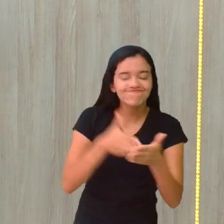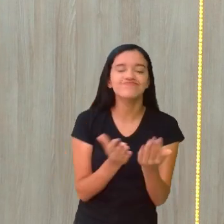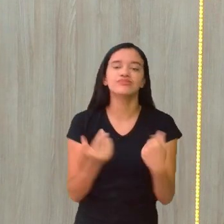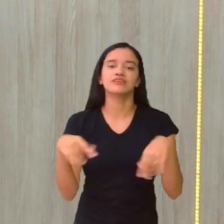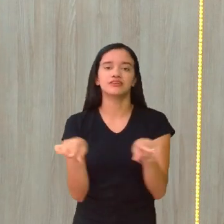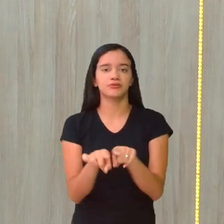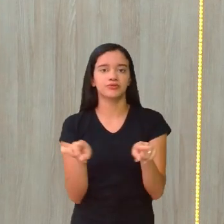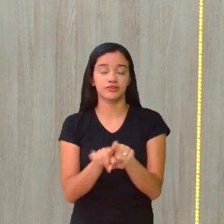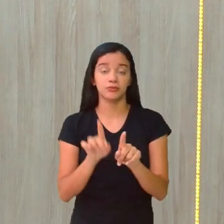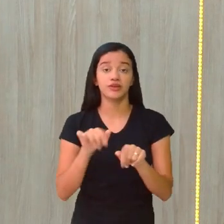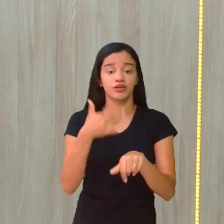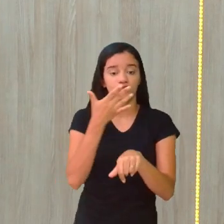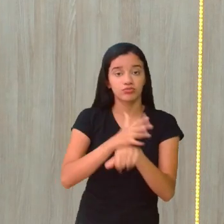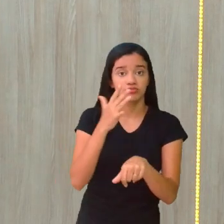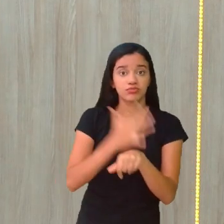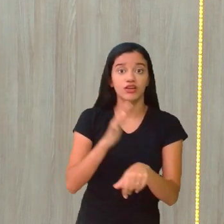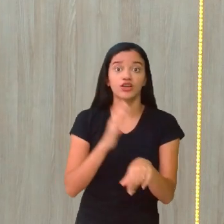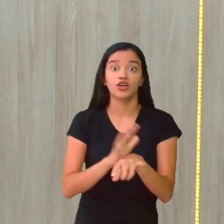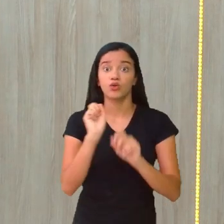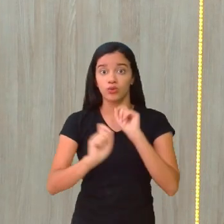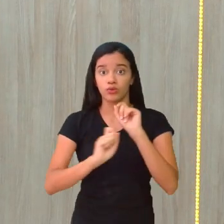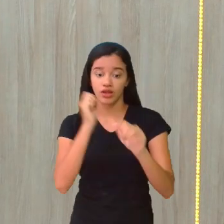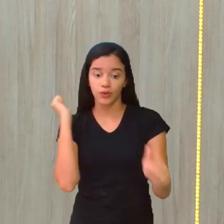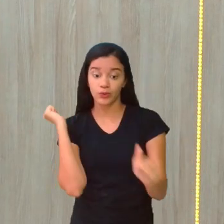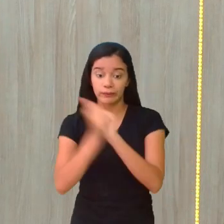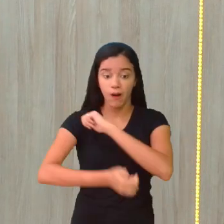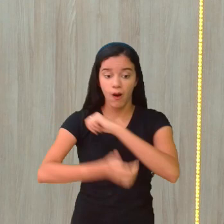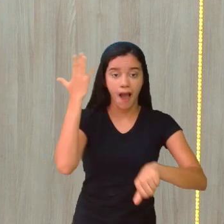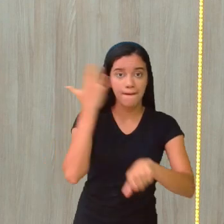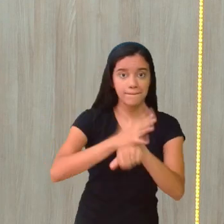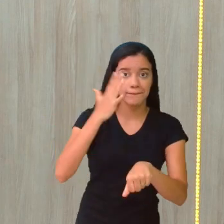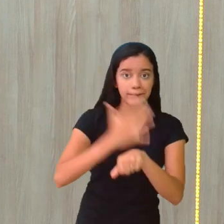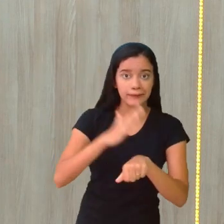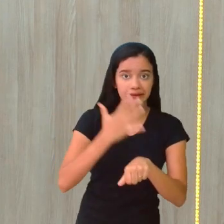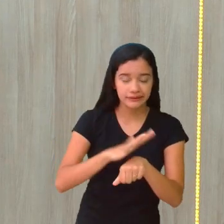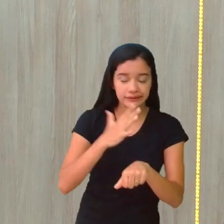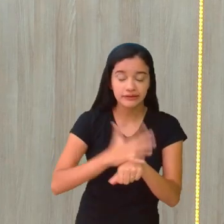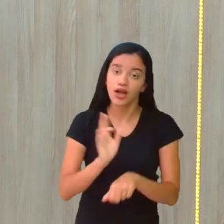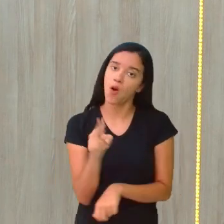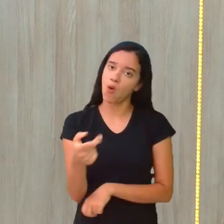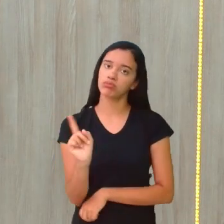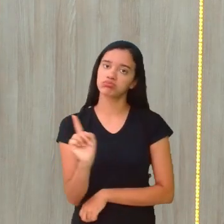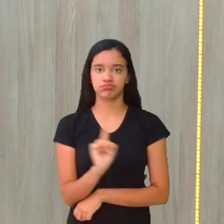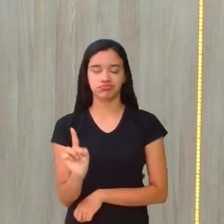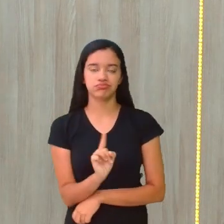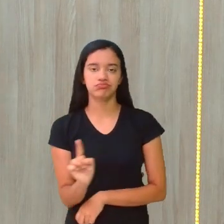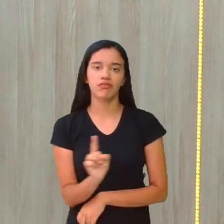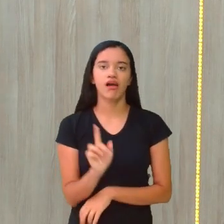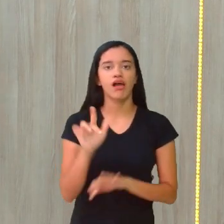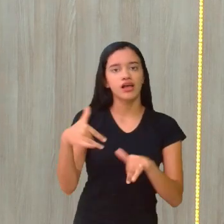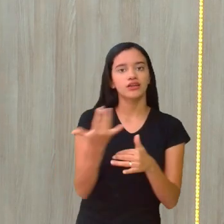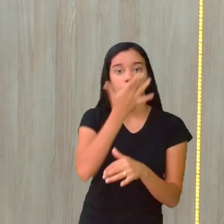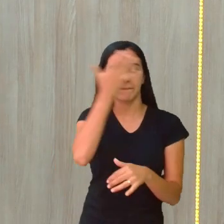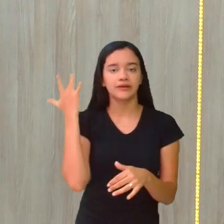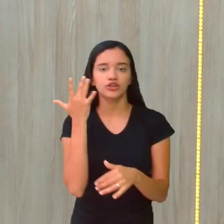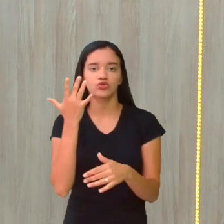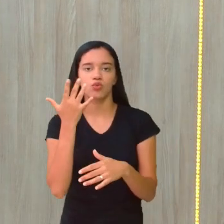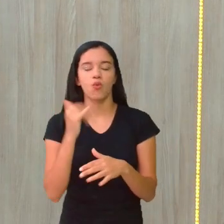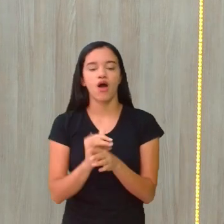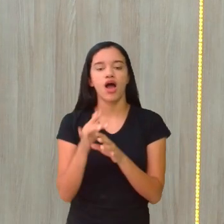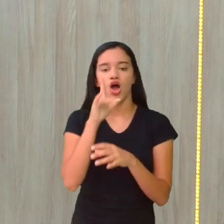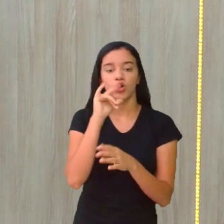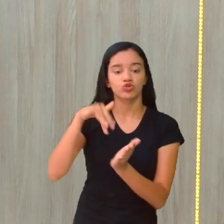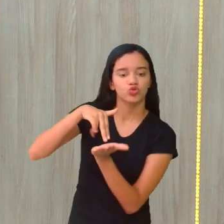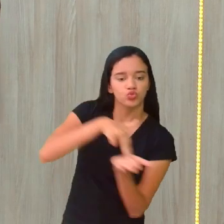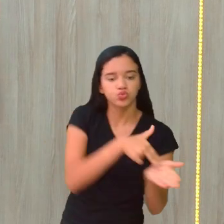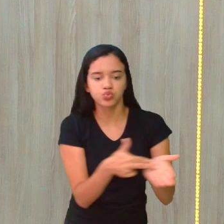e fazem com que o esporte, essa prática, ela possa ser executada ou não. Então o surfista, ele vai analisar ali e vai